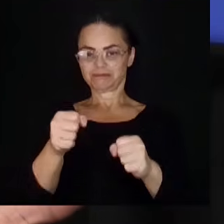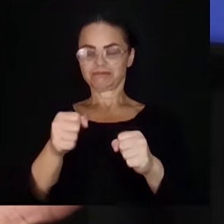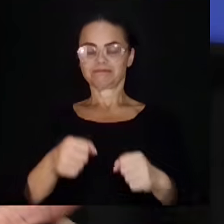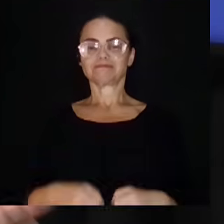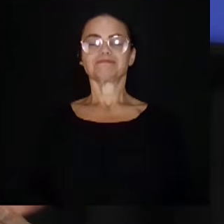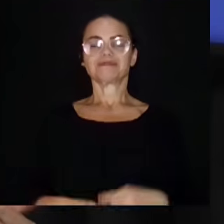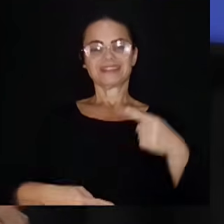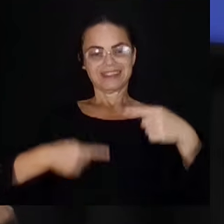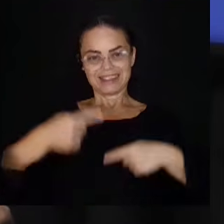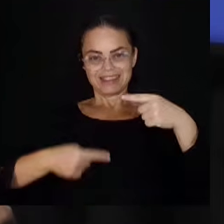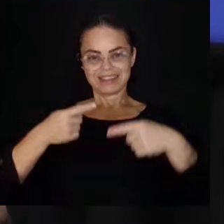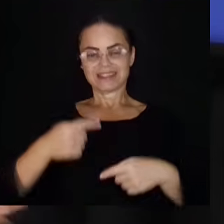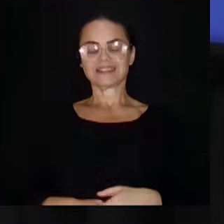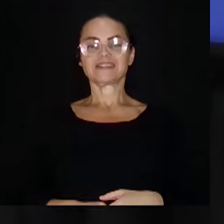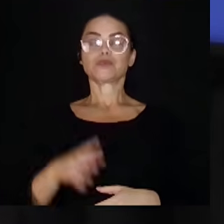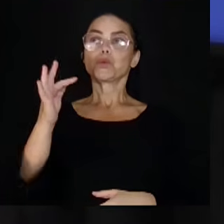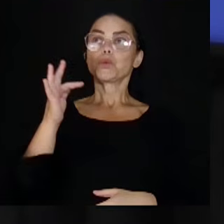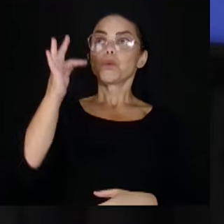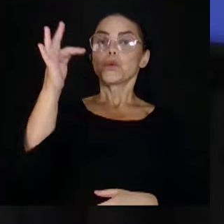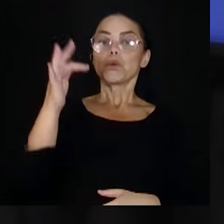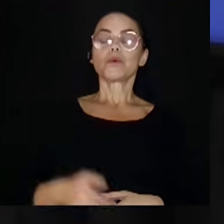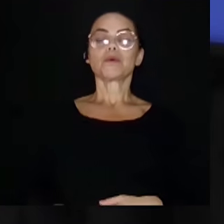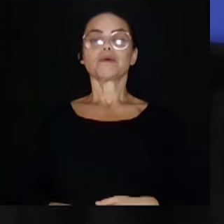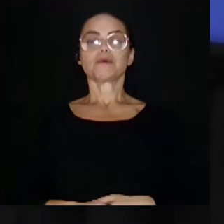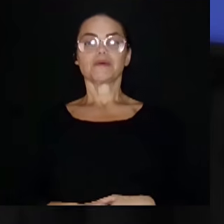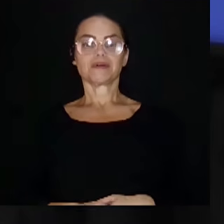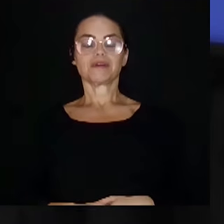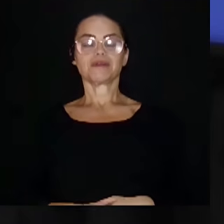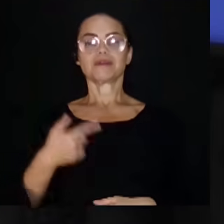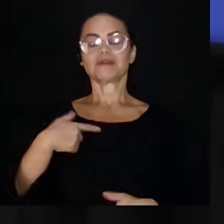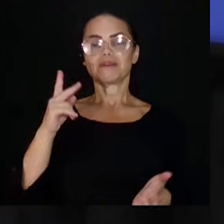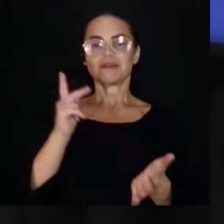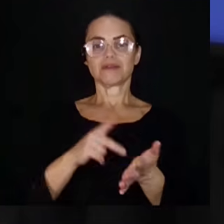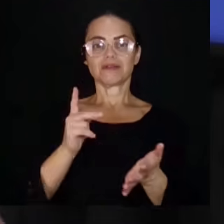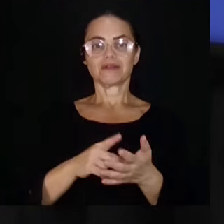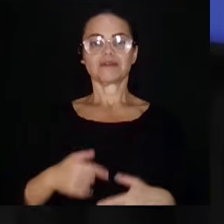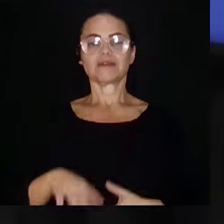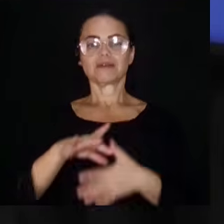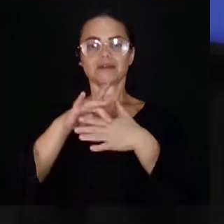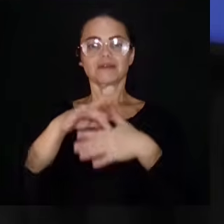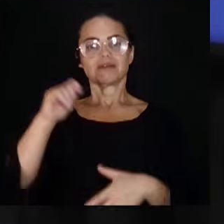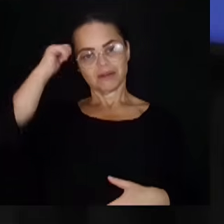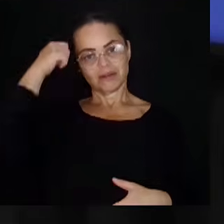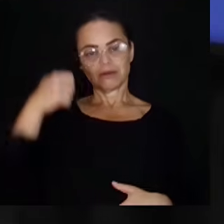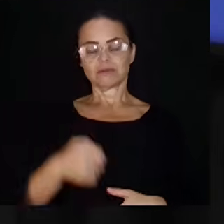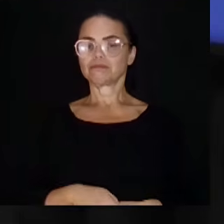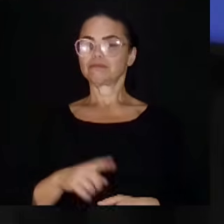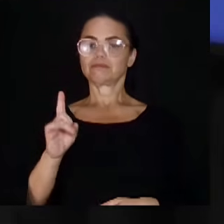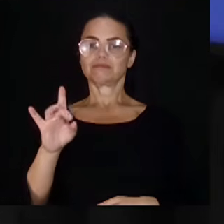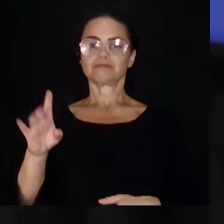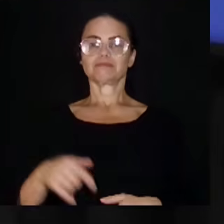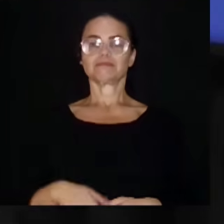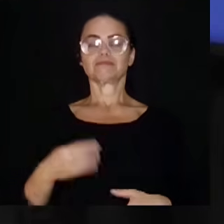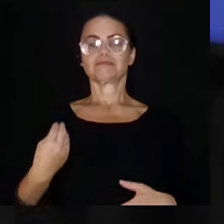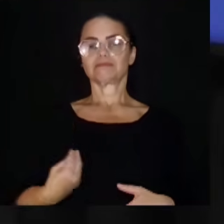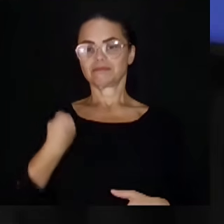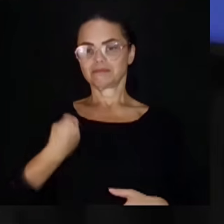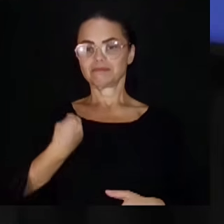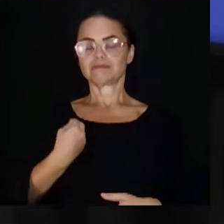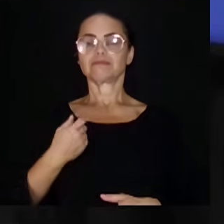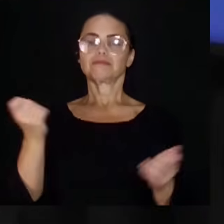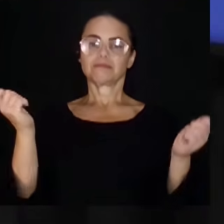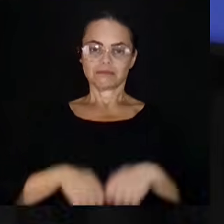para o futuro, reafirmando que liderança negra não é exceção. É presença, é competência, é